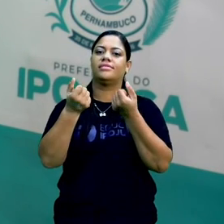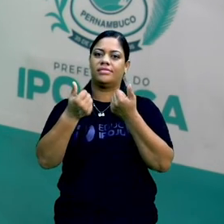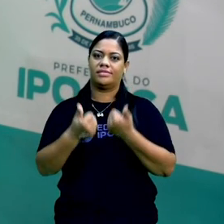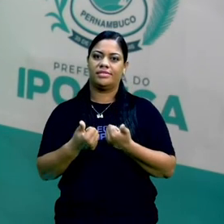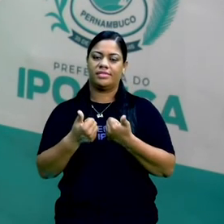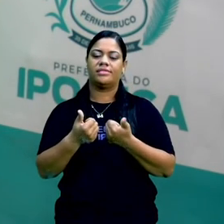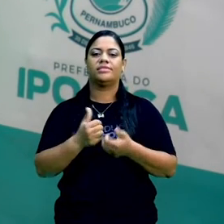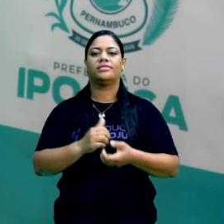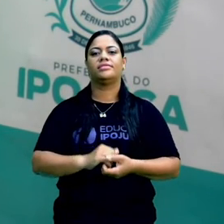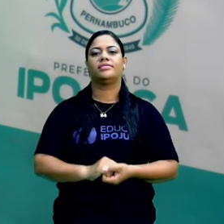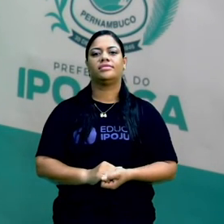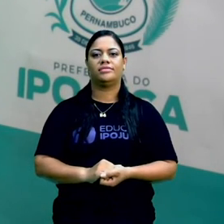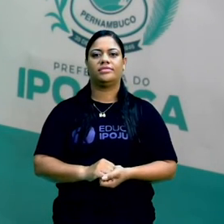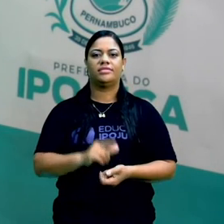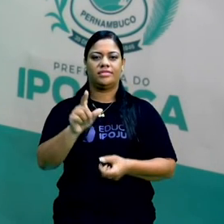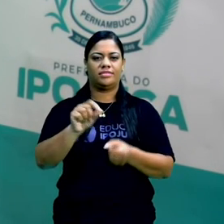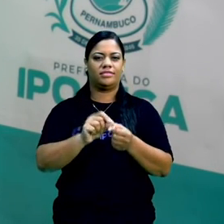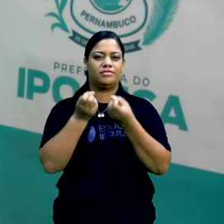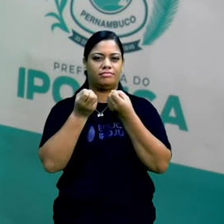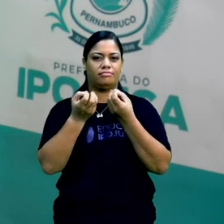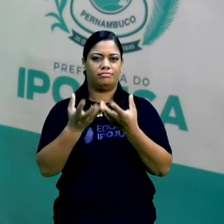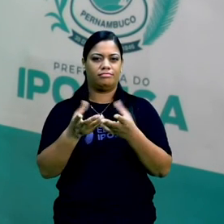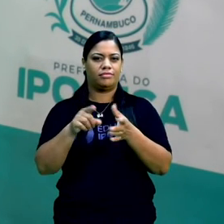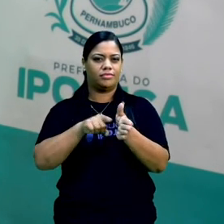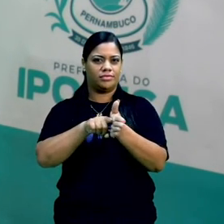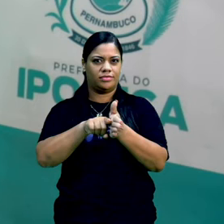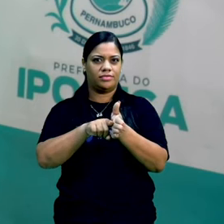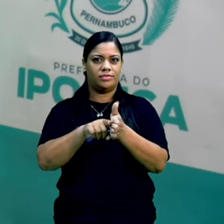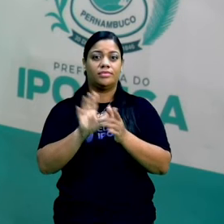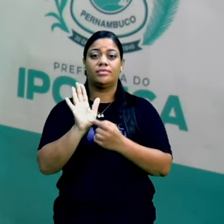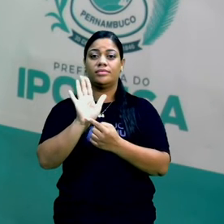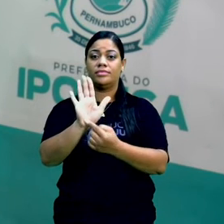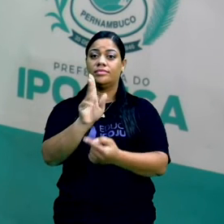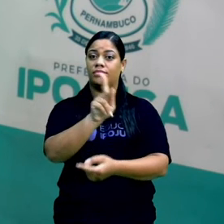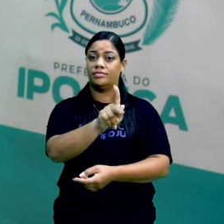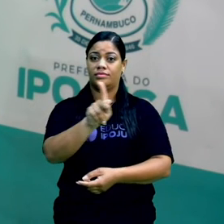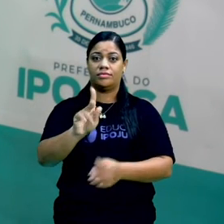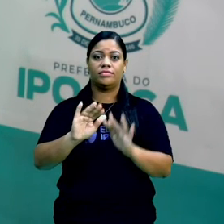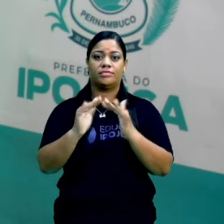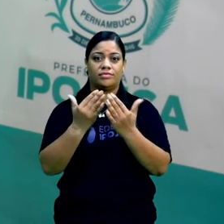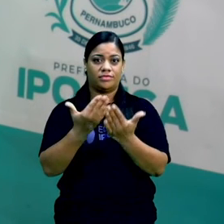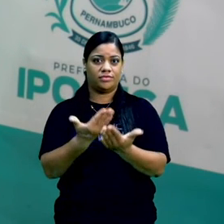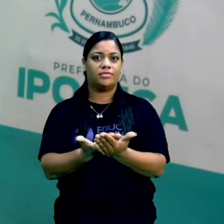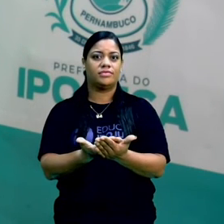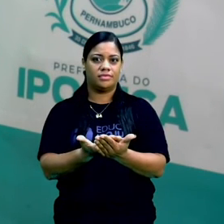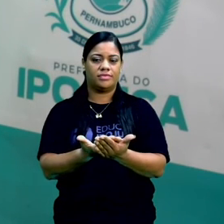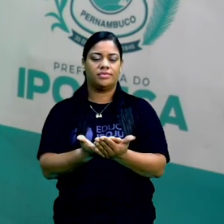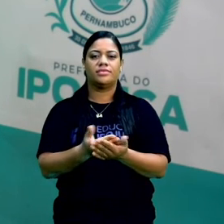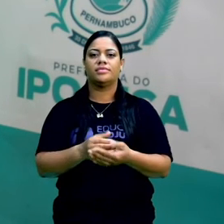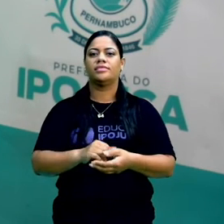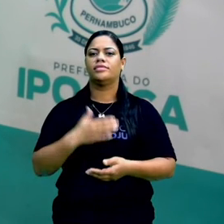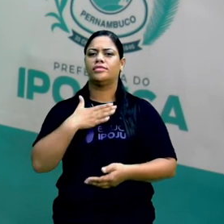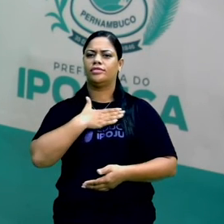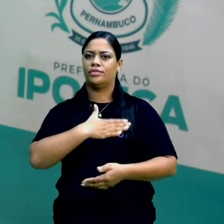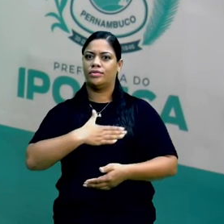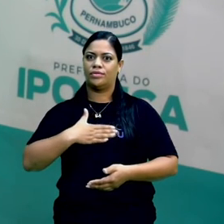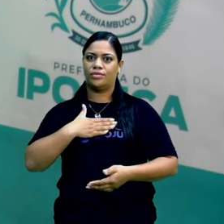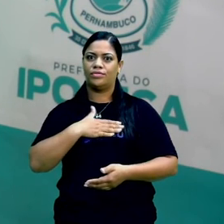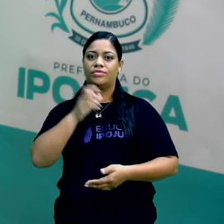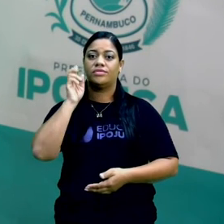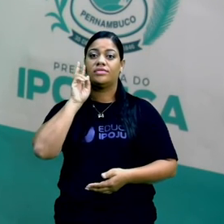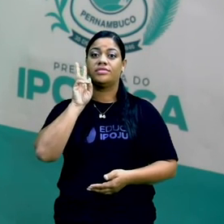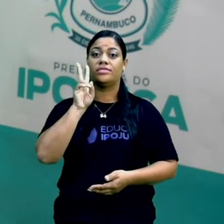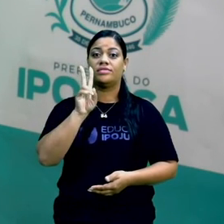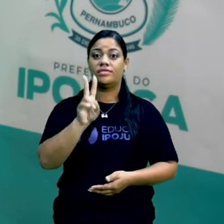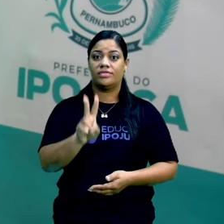bom? Então, capricha aí na pesquisa, leva para a professora também, né? Porque a professora gosta de